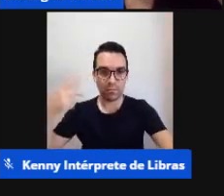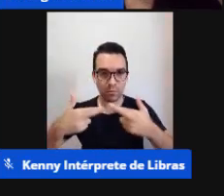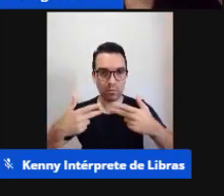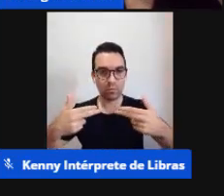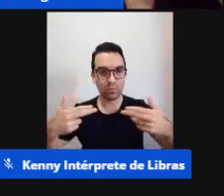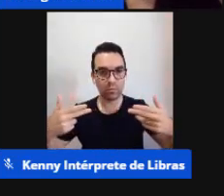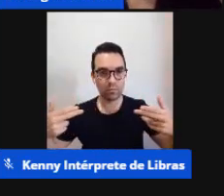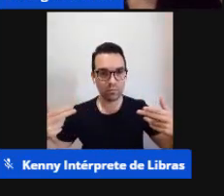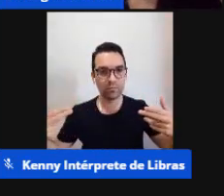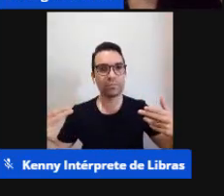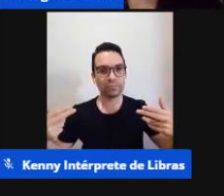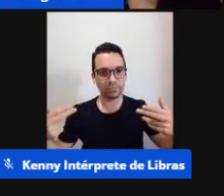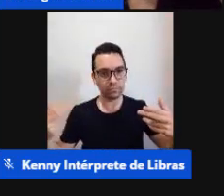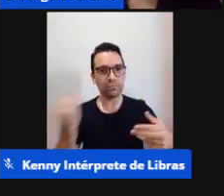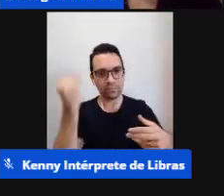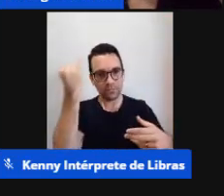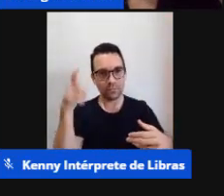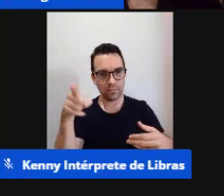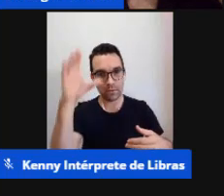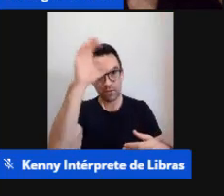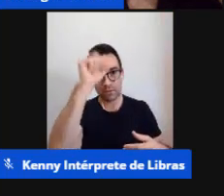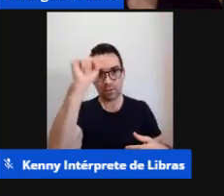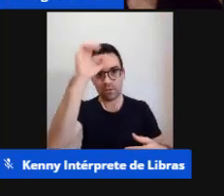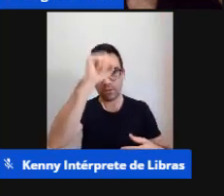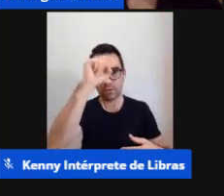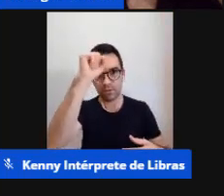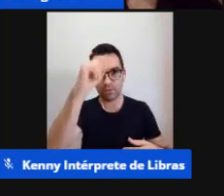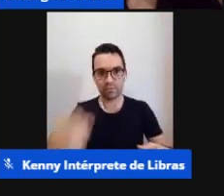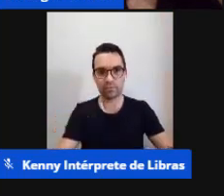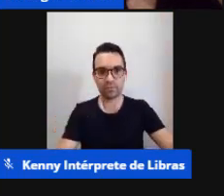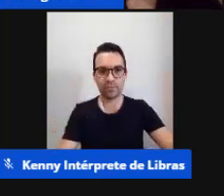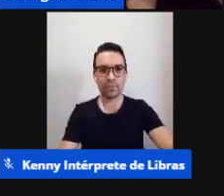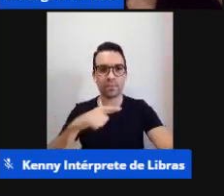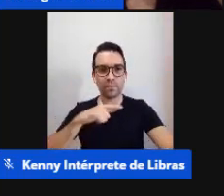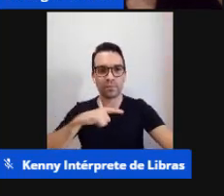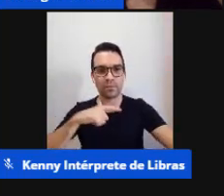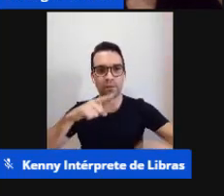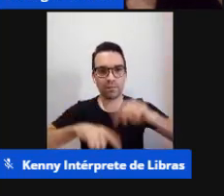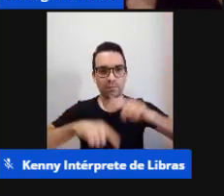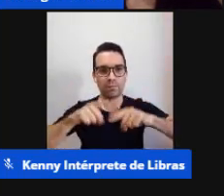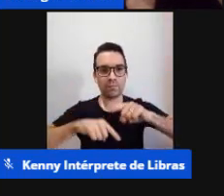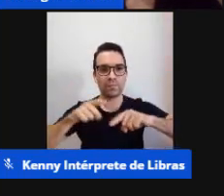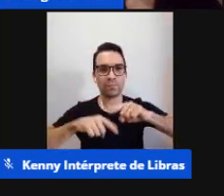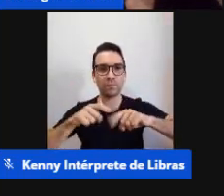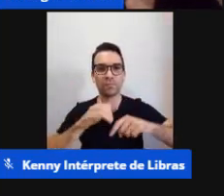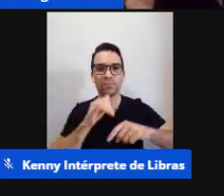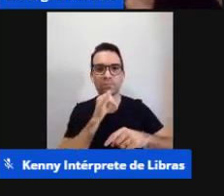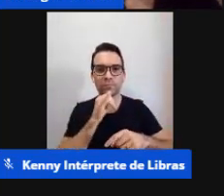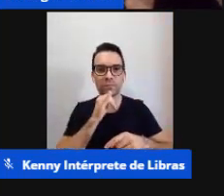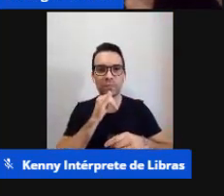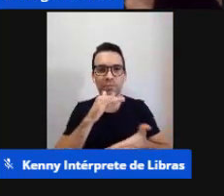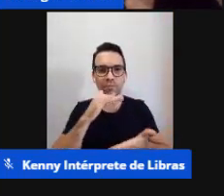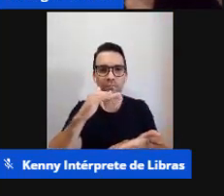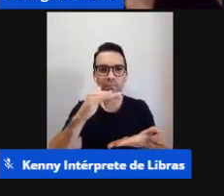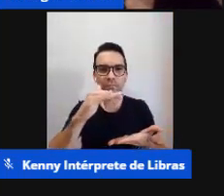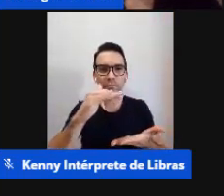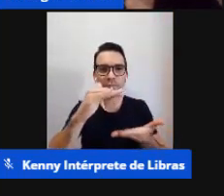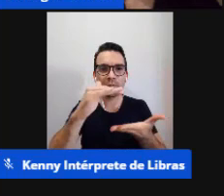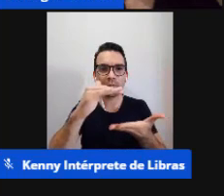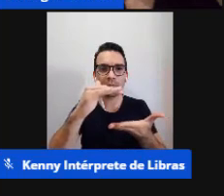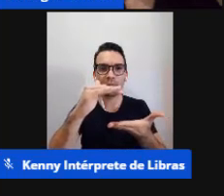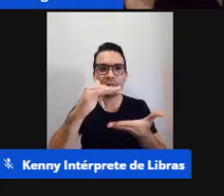diversos sons também, tá? Então nós vamos utilizar aqui alguns materiais não triturados, como latas, alguns potinhos